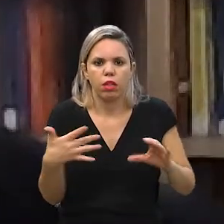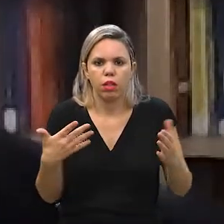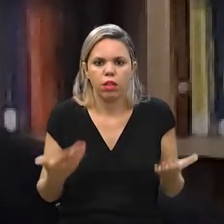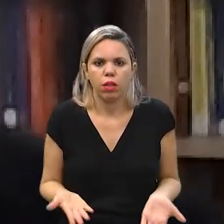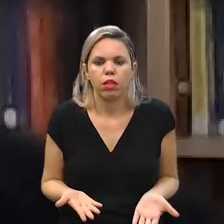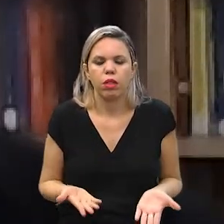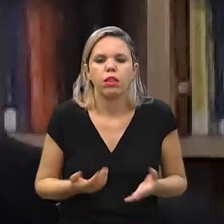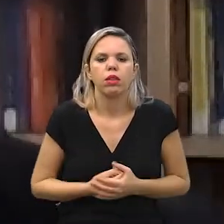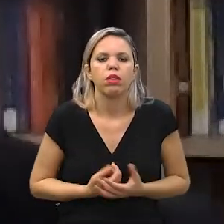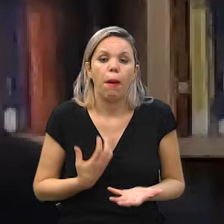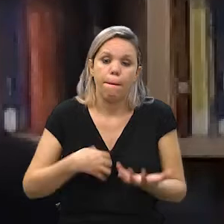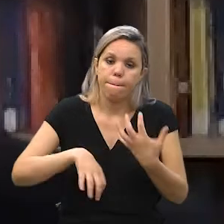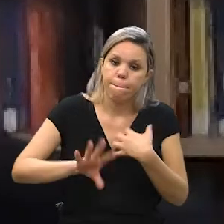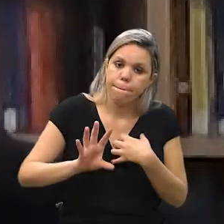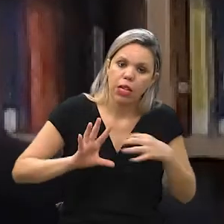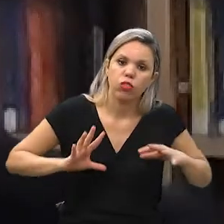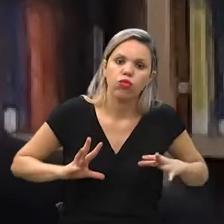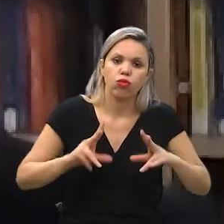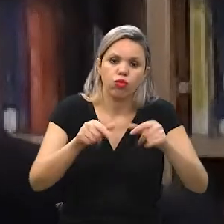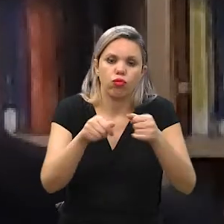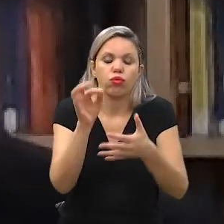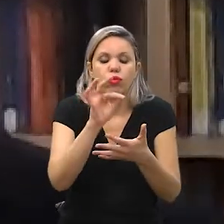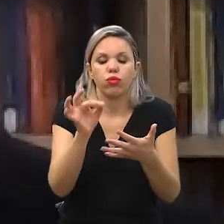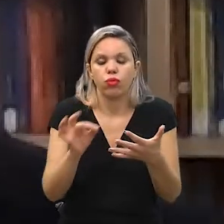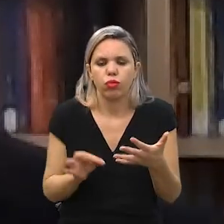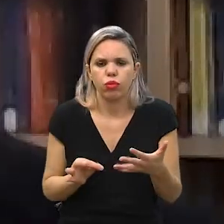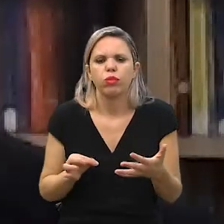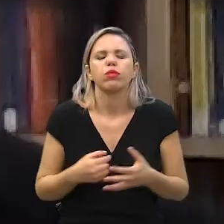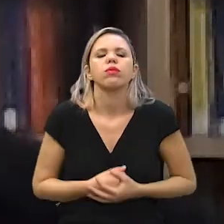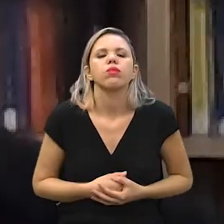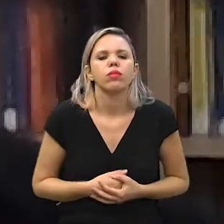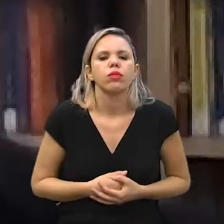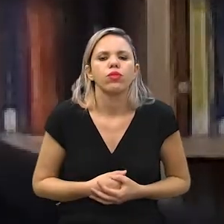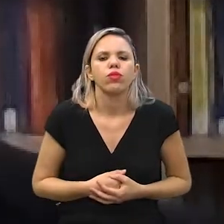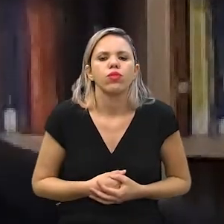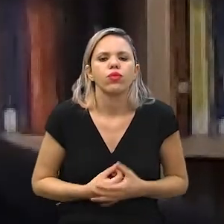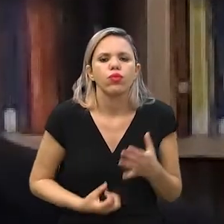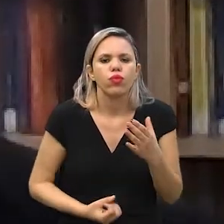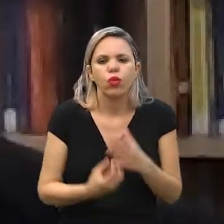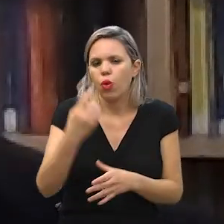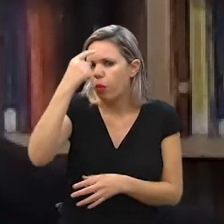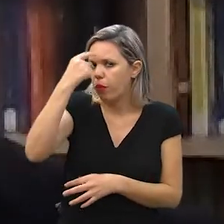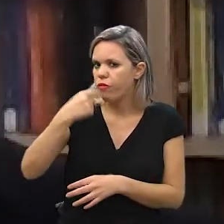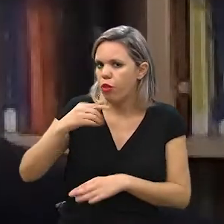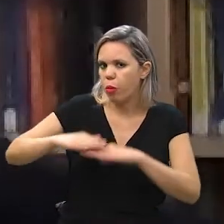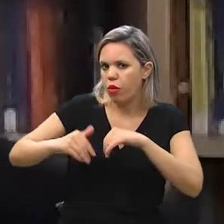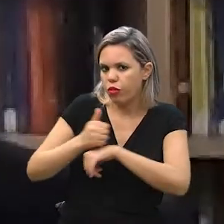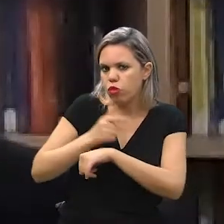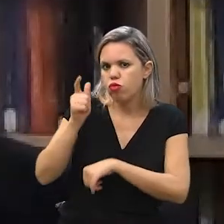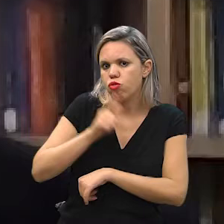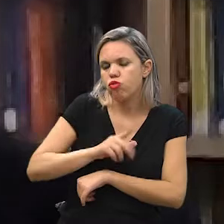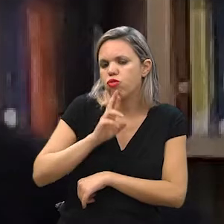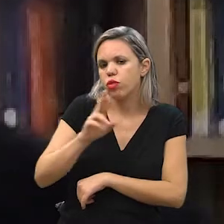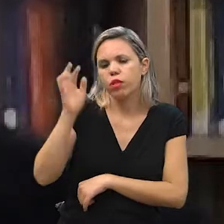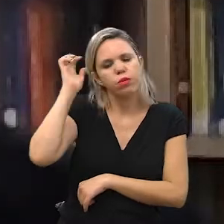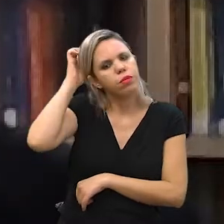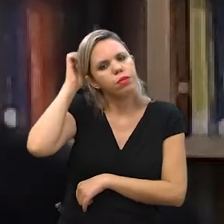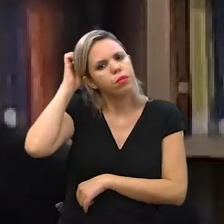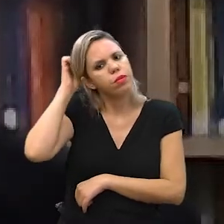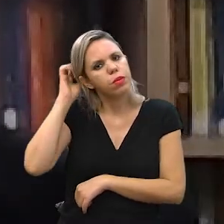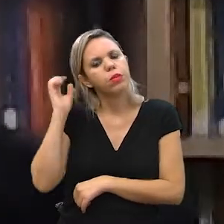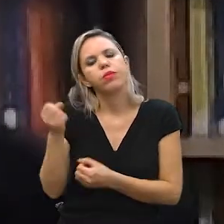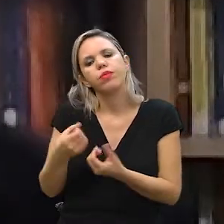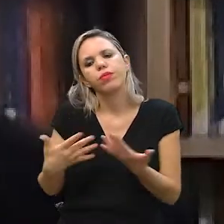de empatia, e tudo isso, né, conjugado, vai formar um perfil de profissional que vai conseguir responder a